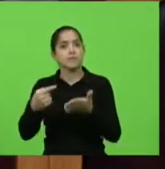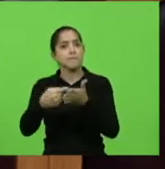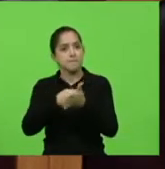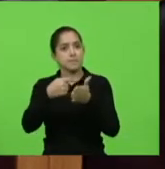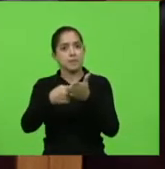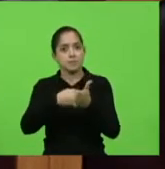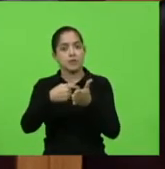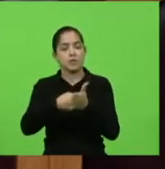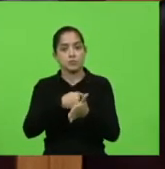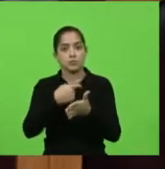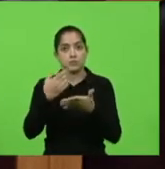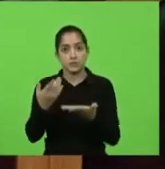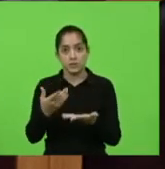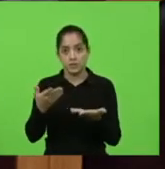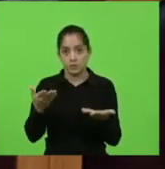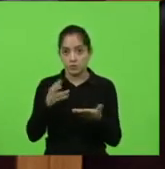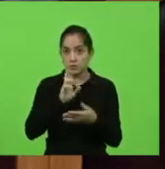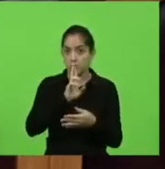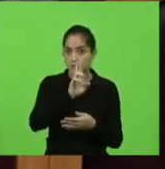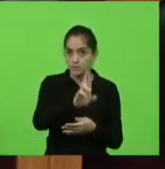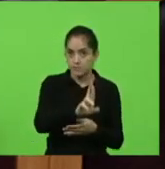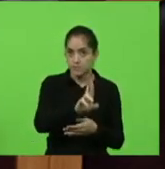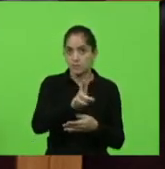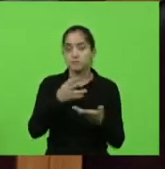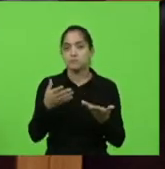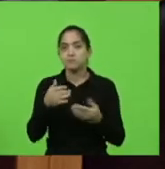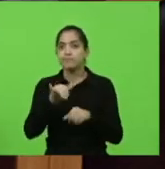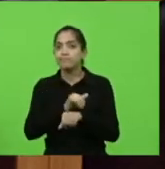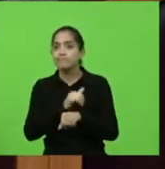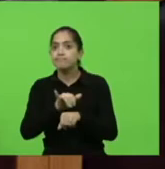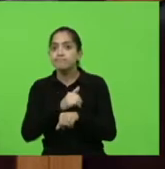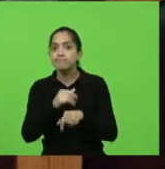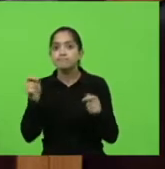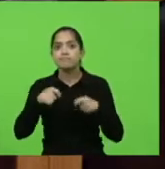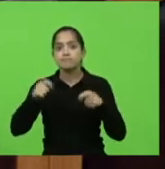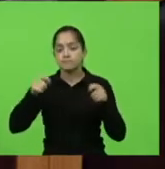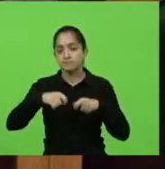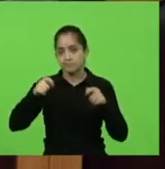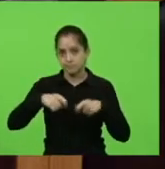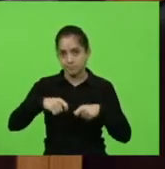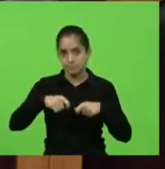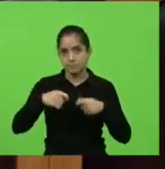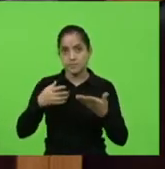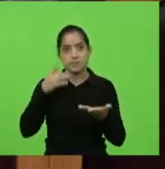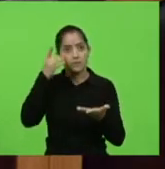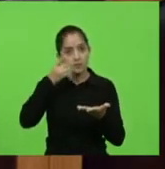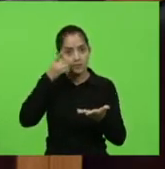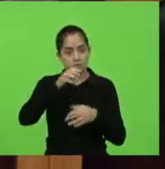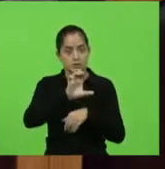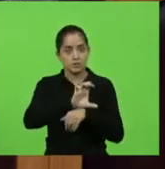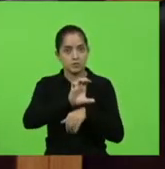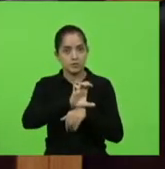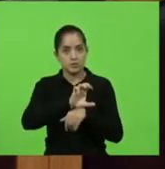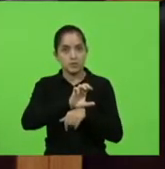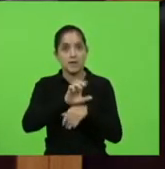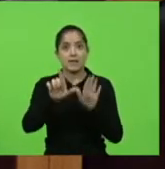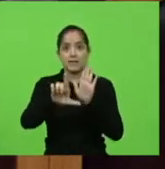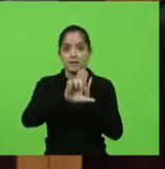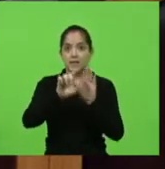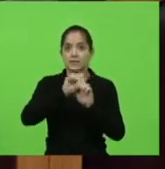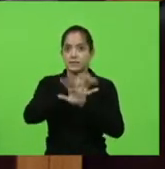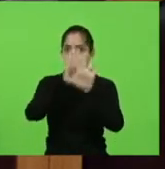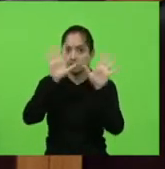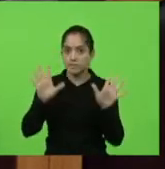pergunta. Eu estou respondendo com as ferramentas permitidas para uma deputada estadual. Lei da transparência nas escolas